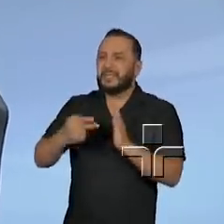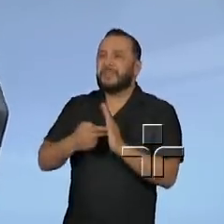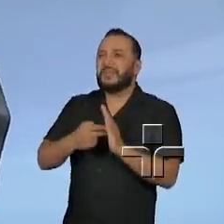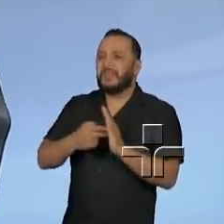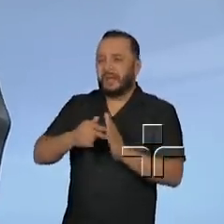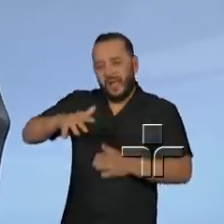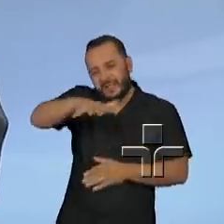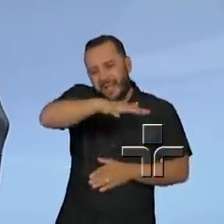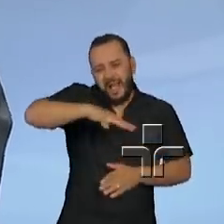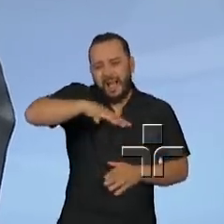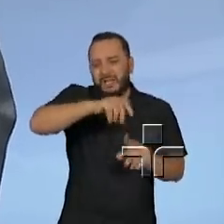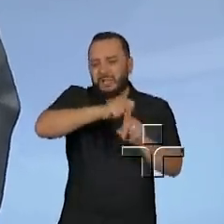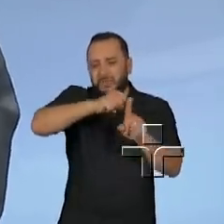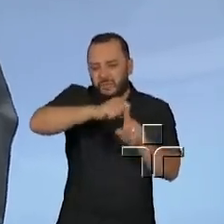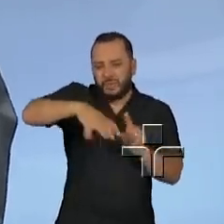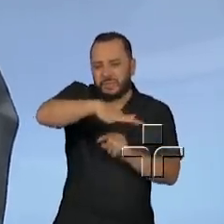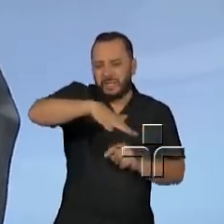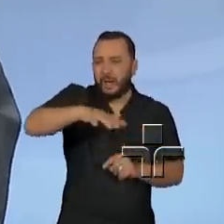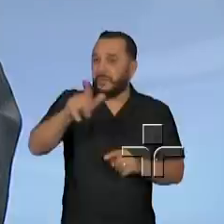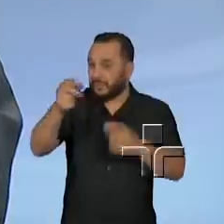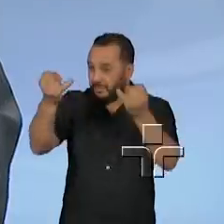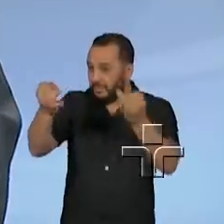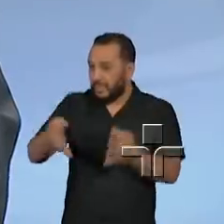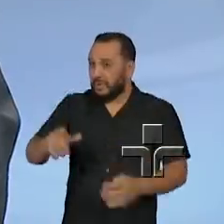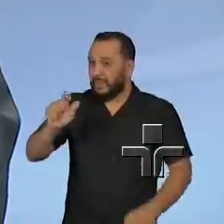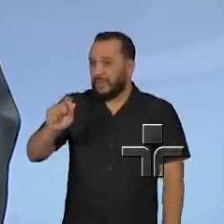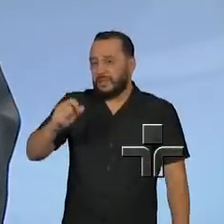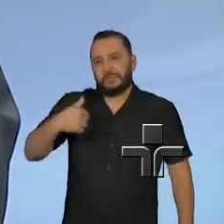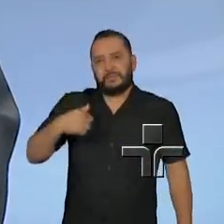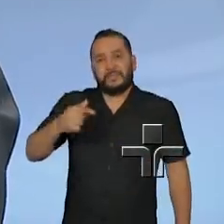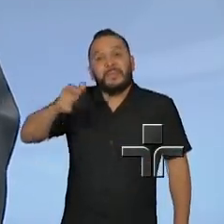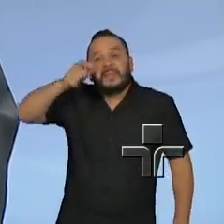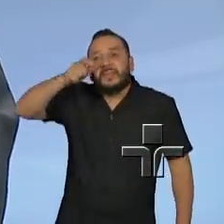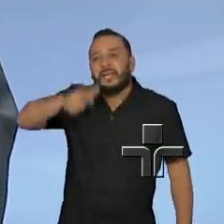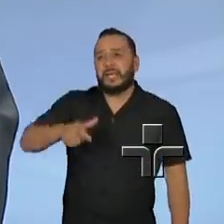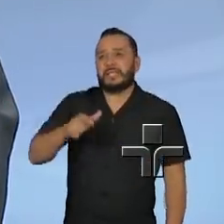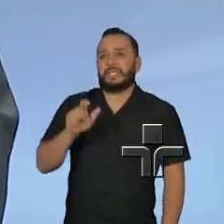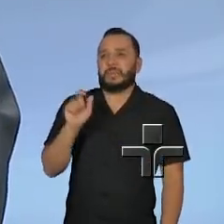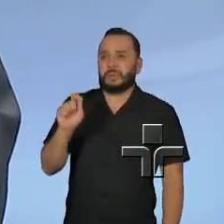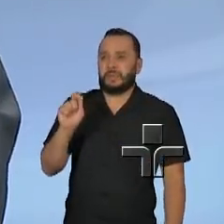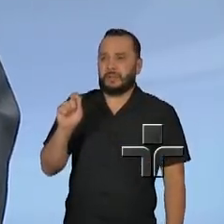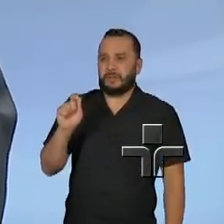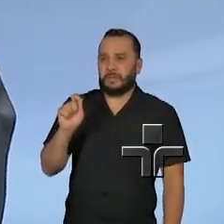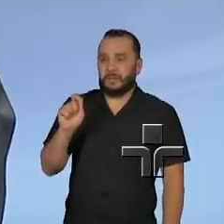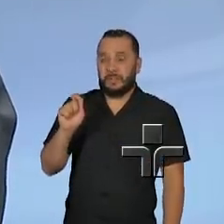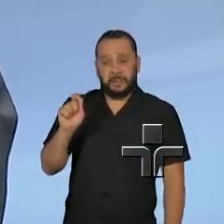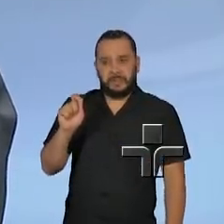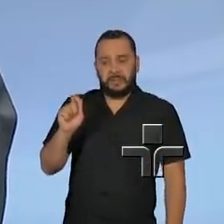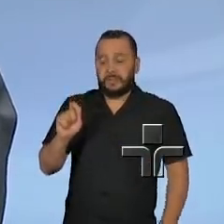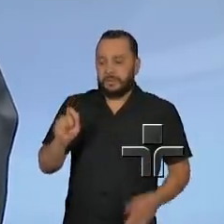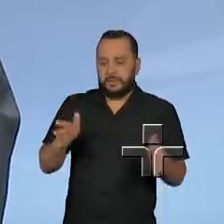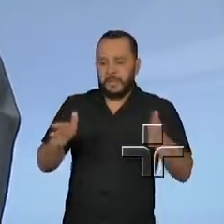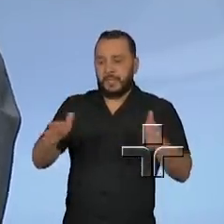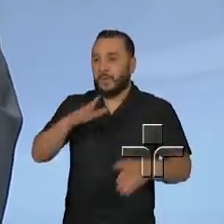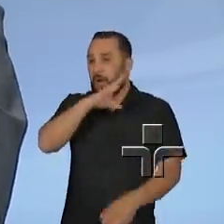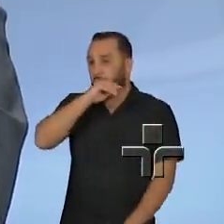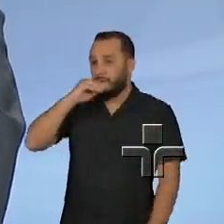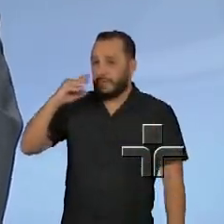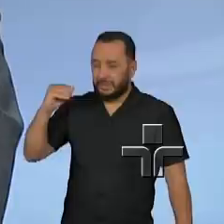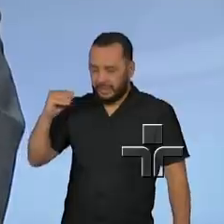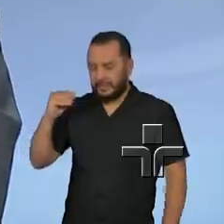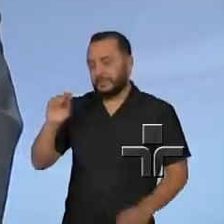isso? O senhor chega a dizer no livro, seria interessante que principalmente na adolescência, as